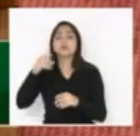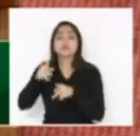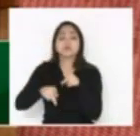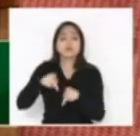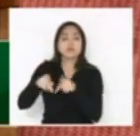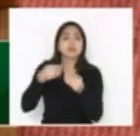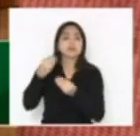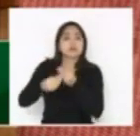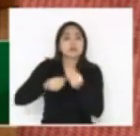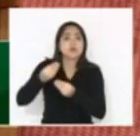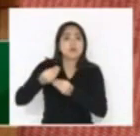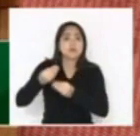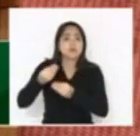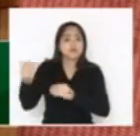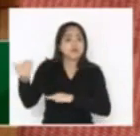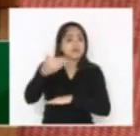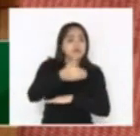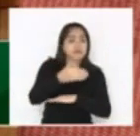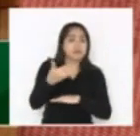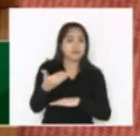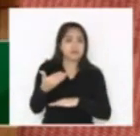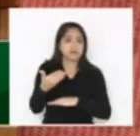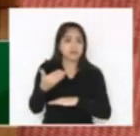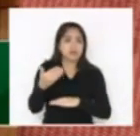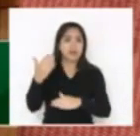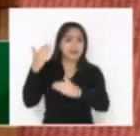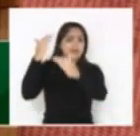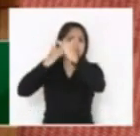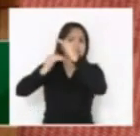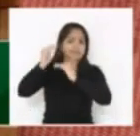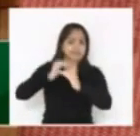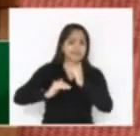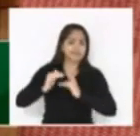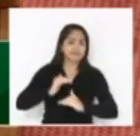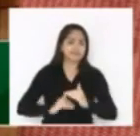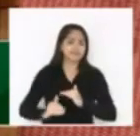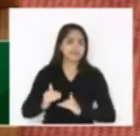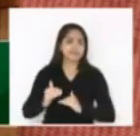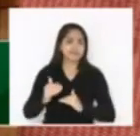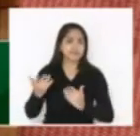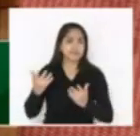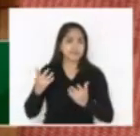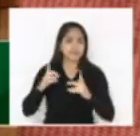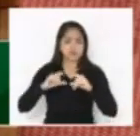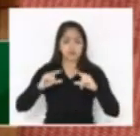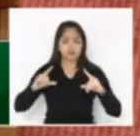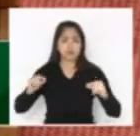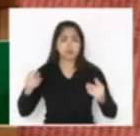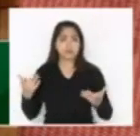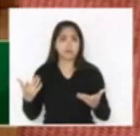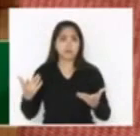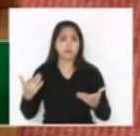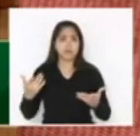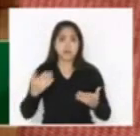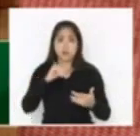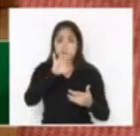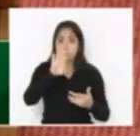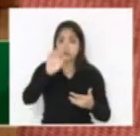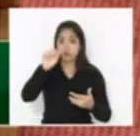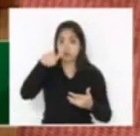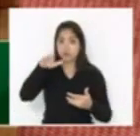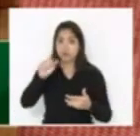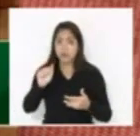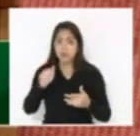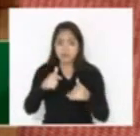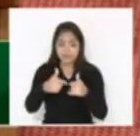correndo estrada. É voltar ao passado. É Brasília, que aqui o IBAMA nem uma licença tem para dar. Quer dizer, voltar